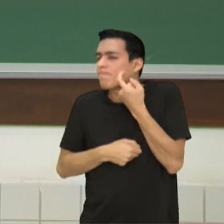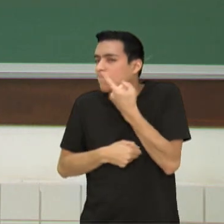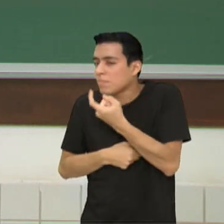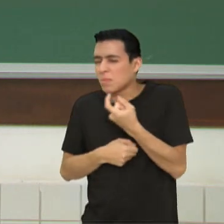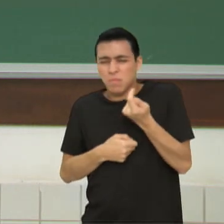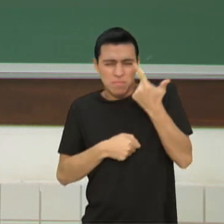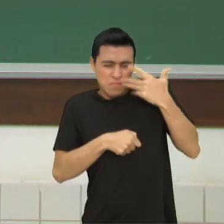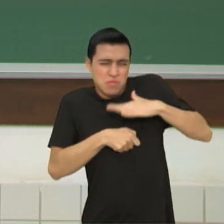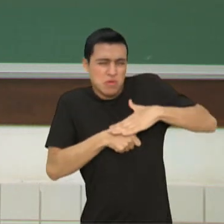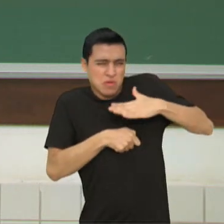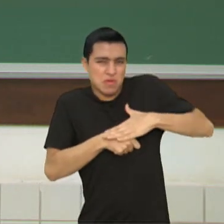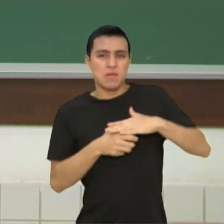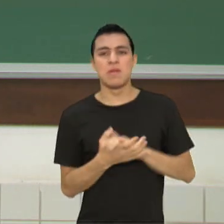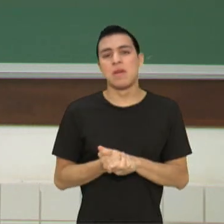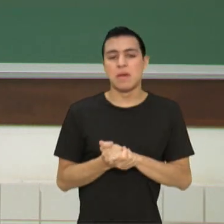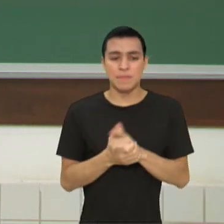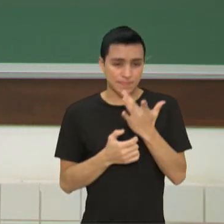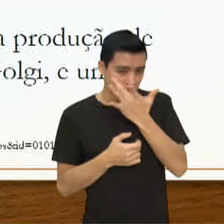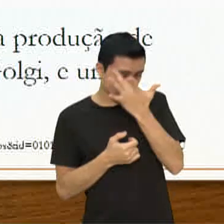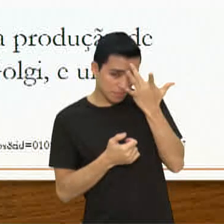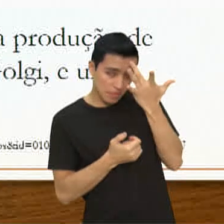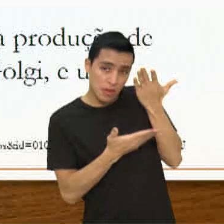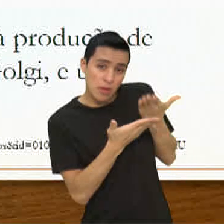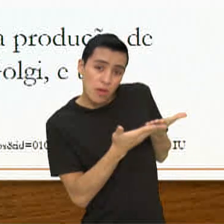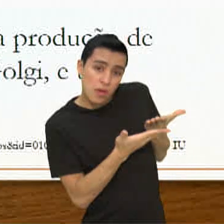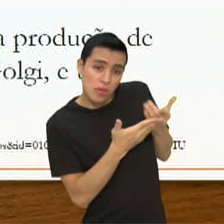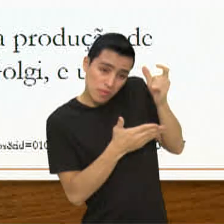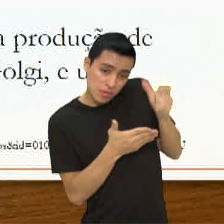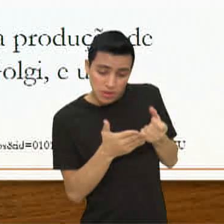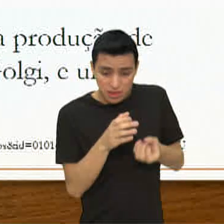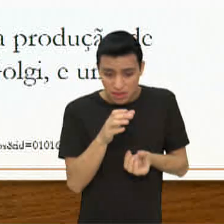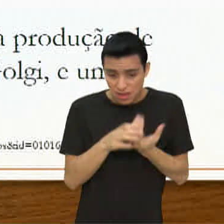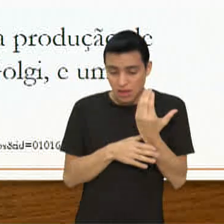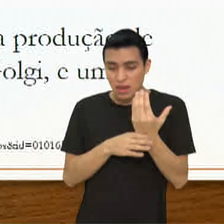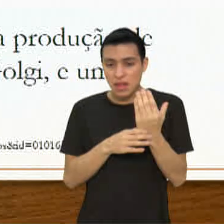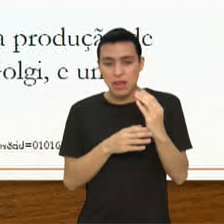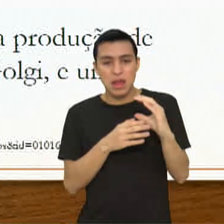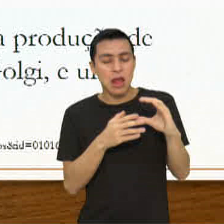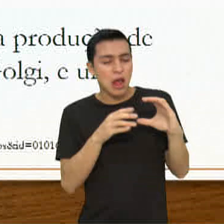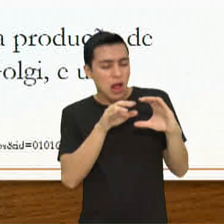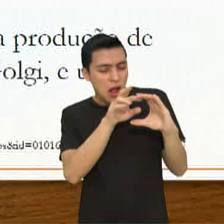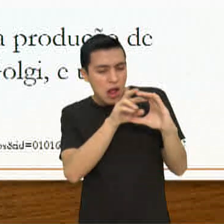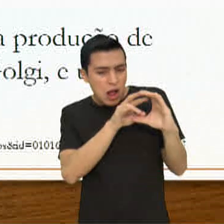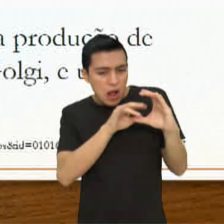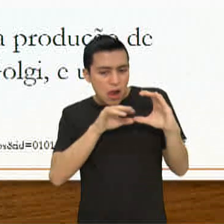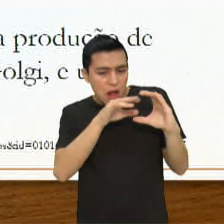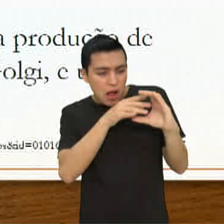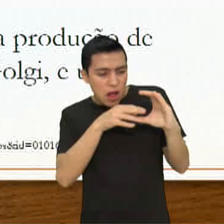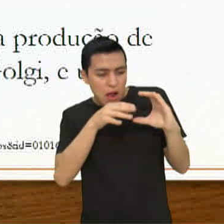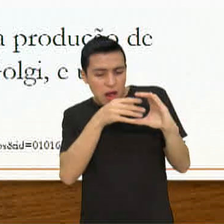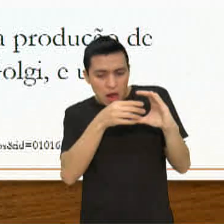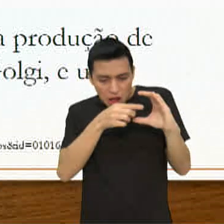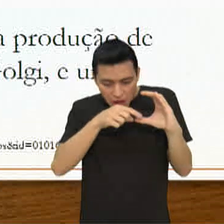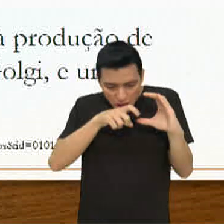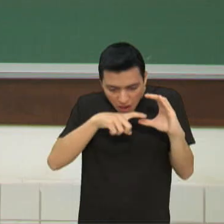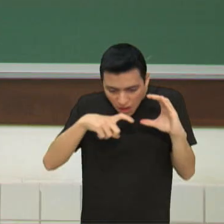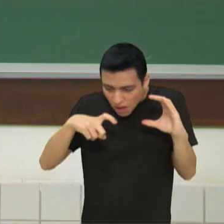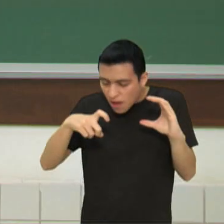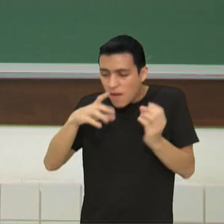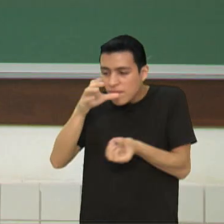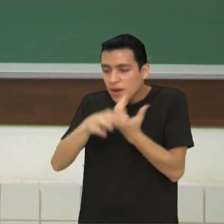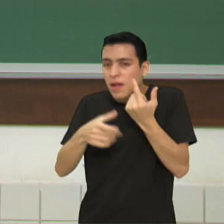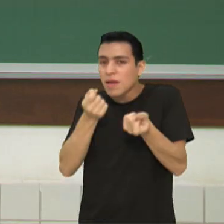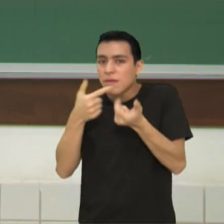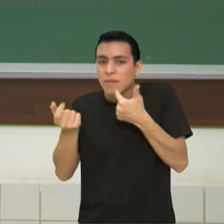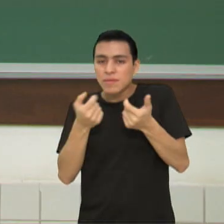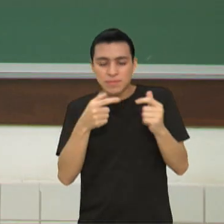inclusive. Estudante cria complexo de Golgi artificial para pesquisa de novos medicamentos. Esse complexo